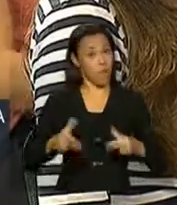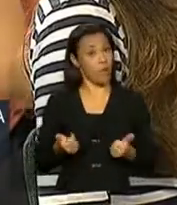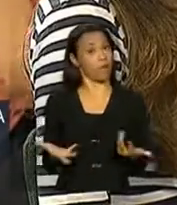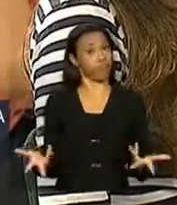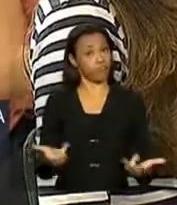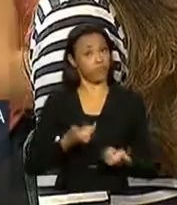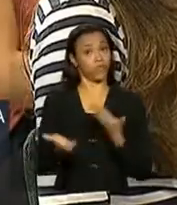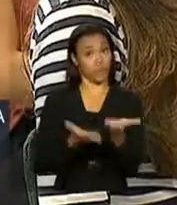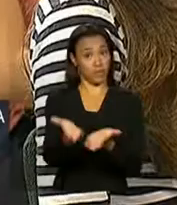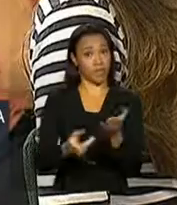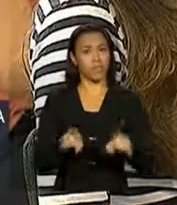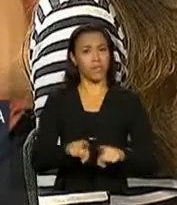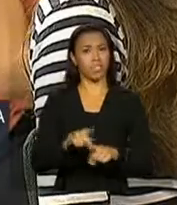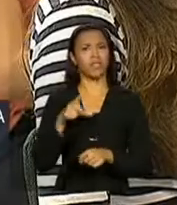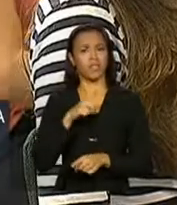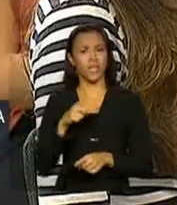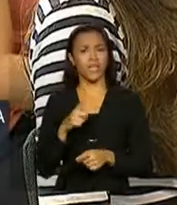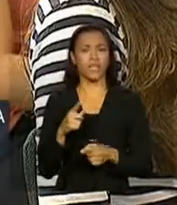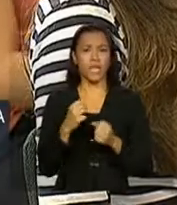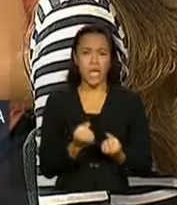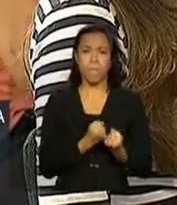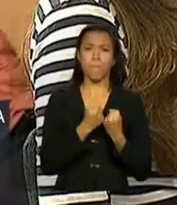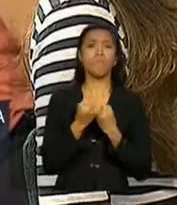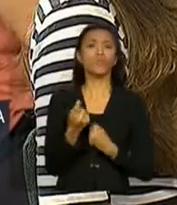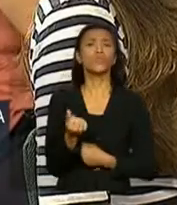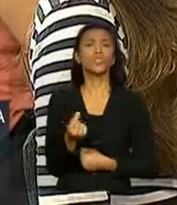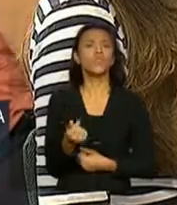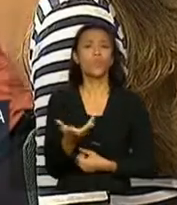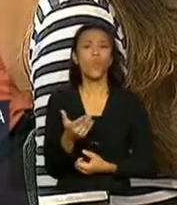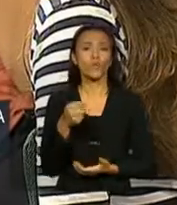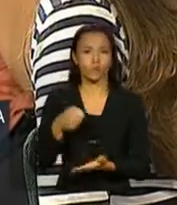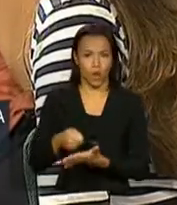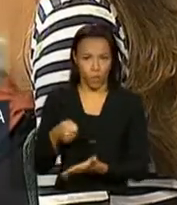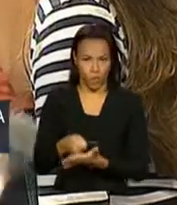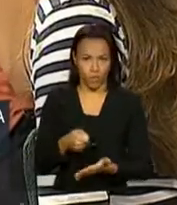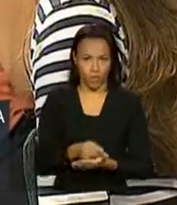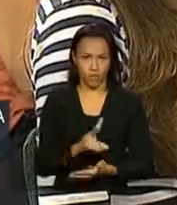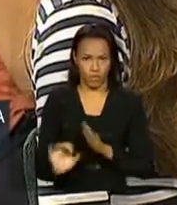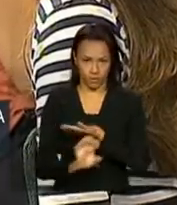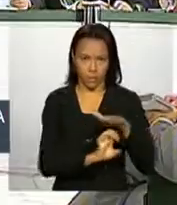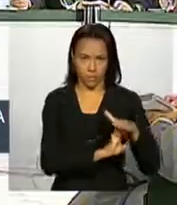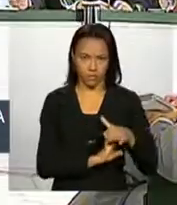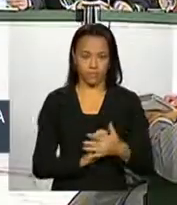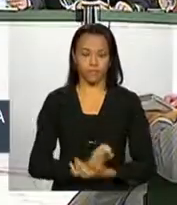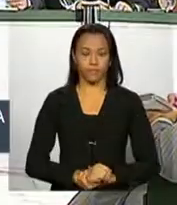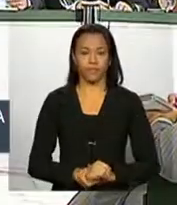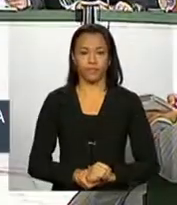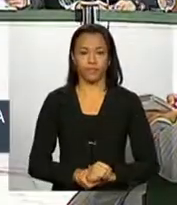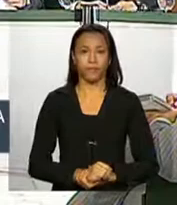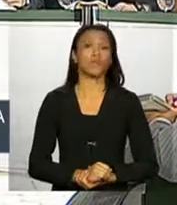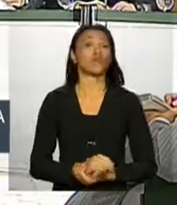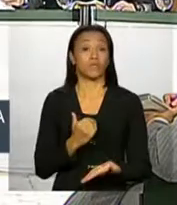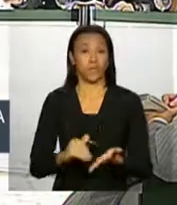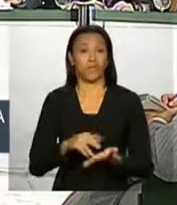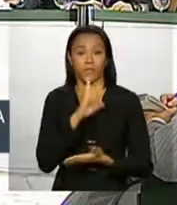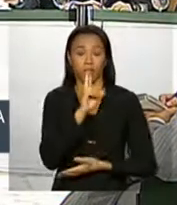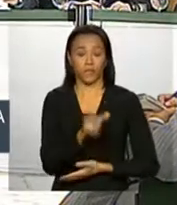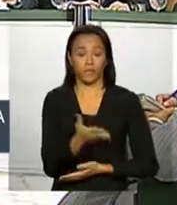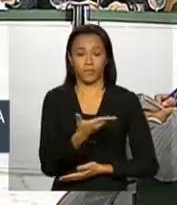mas existe também a imposição de um valor que elas vão ter de investir? O secretário executivo vai responder, o